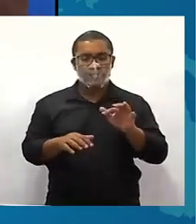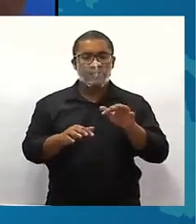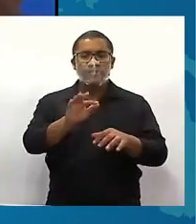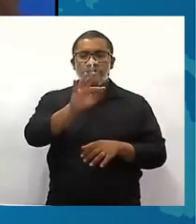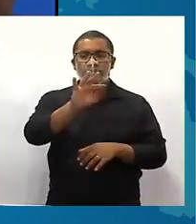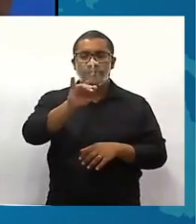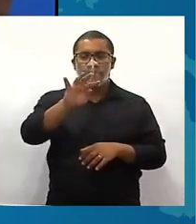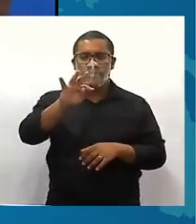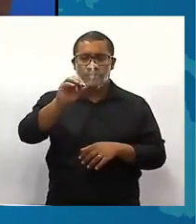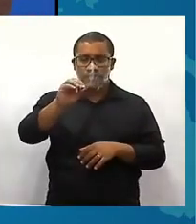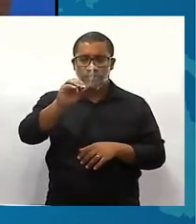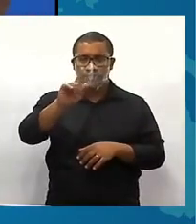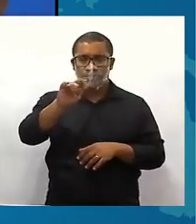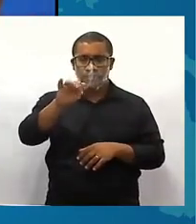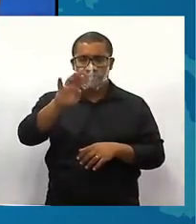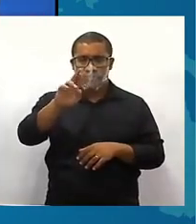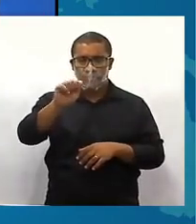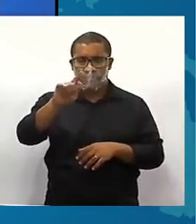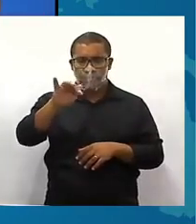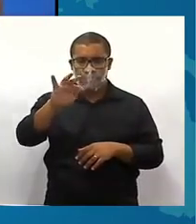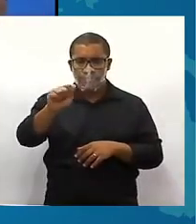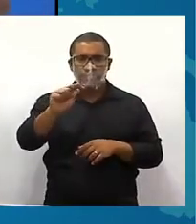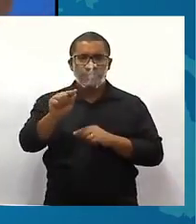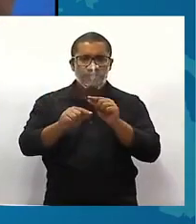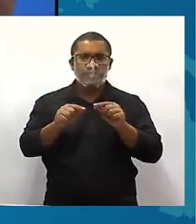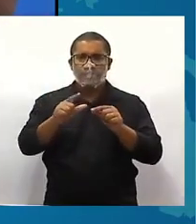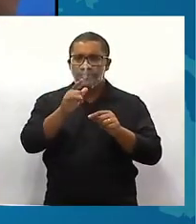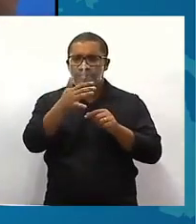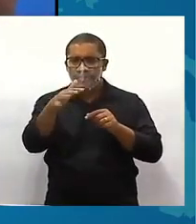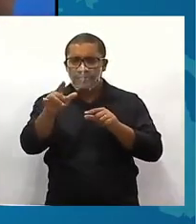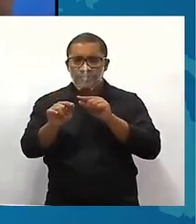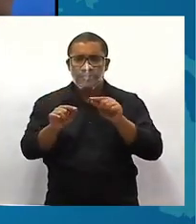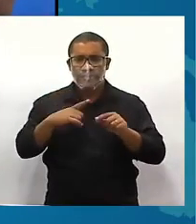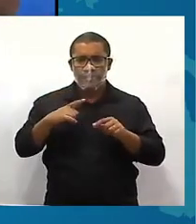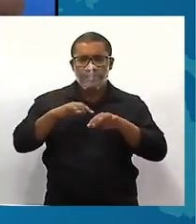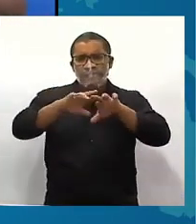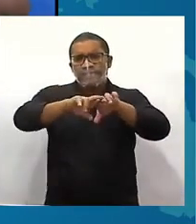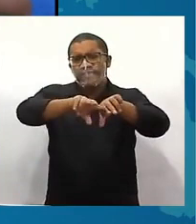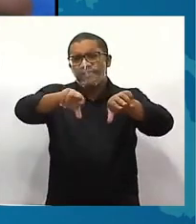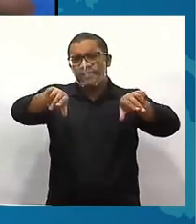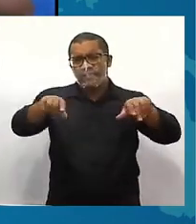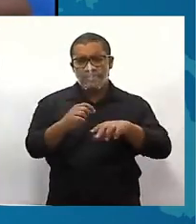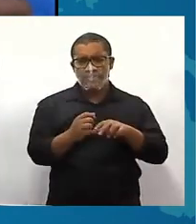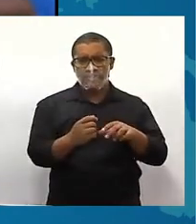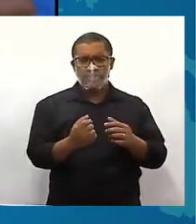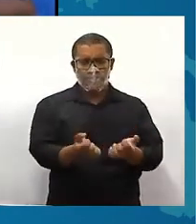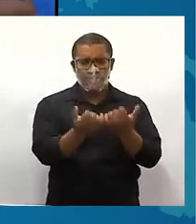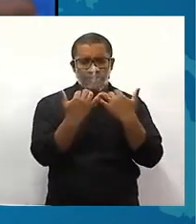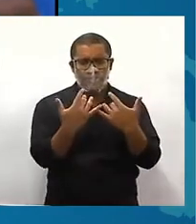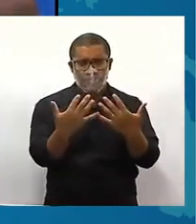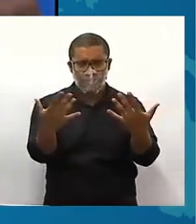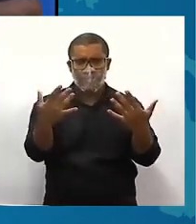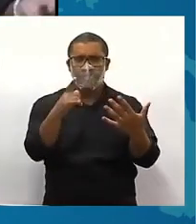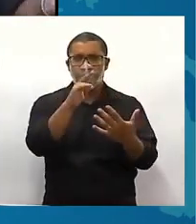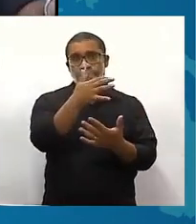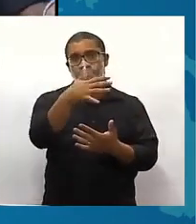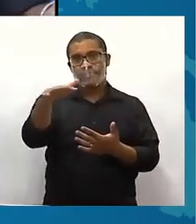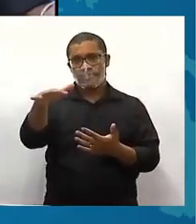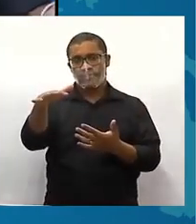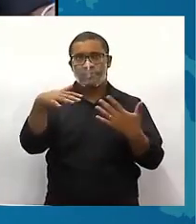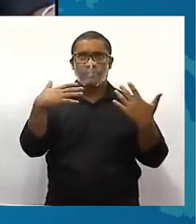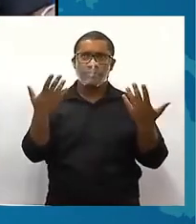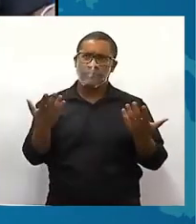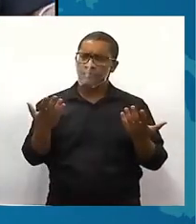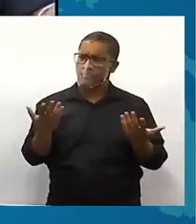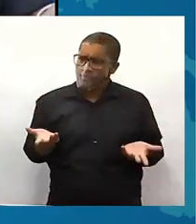é a catalogação, a especificação da variedade vegetal no mar, mas eu estou falando do rio aí. Então só pode